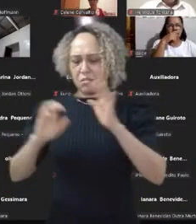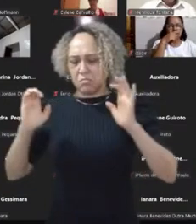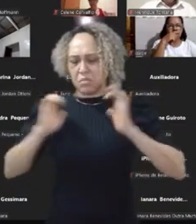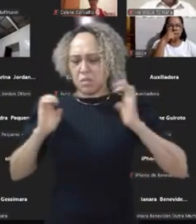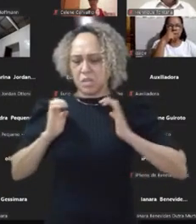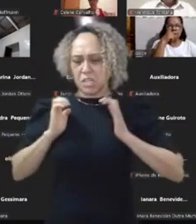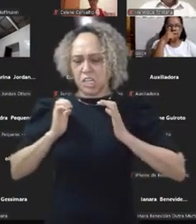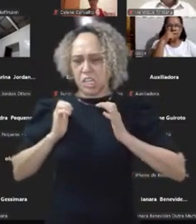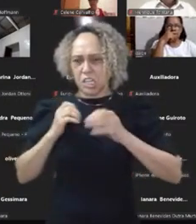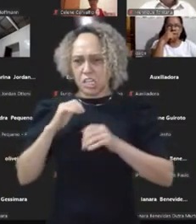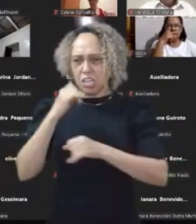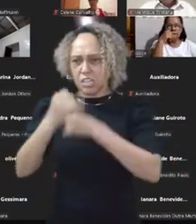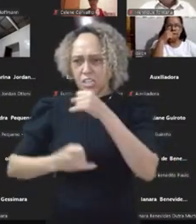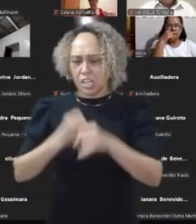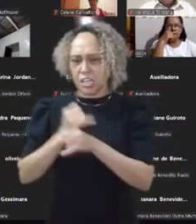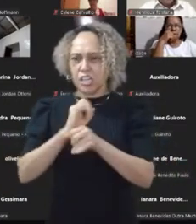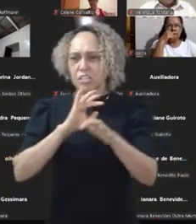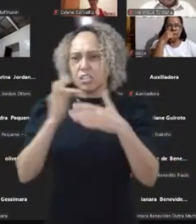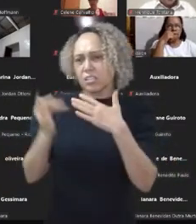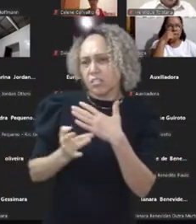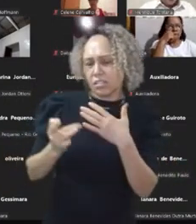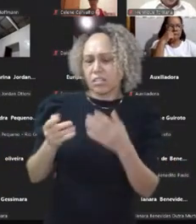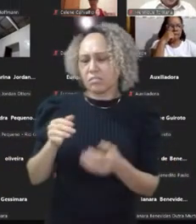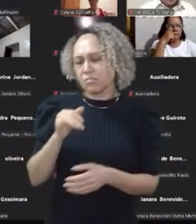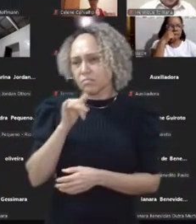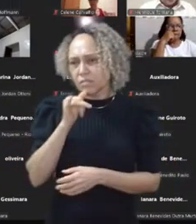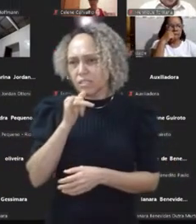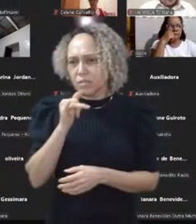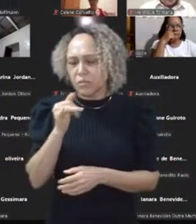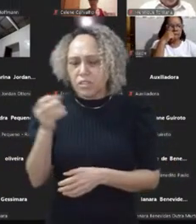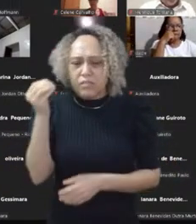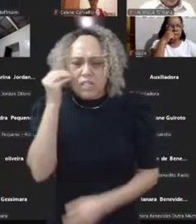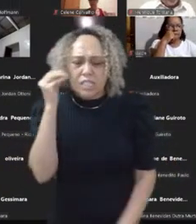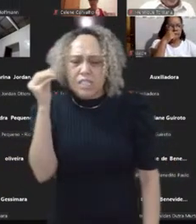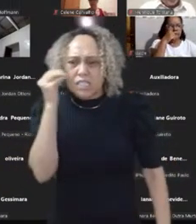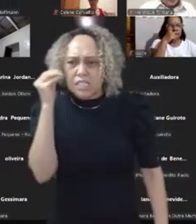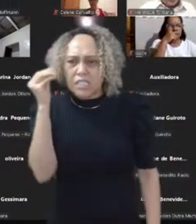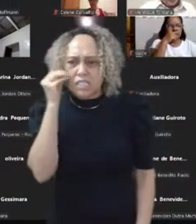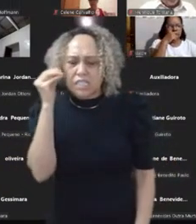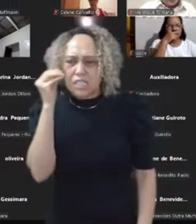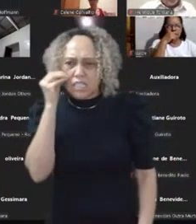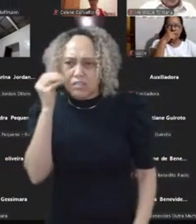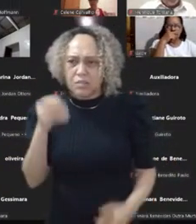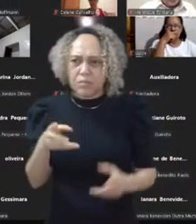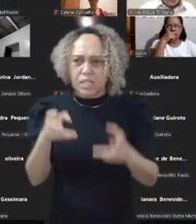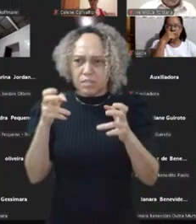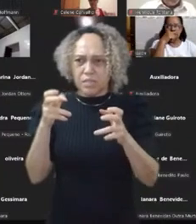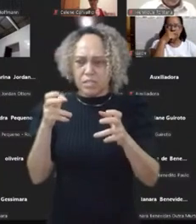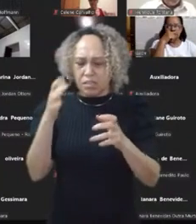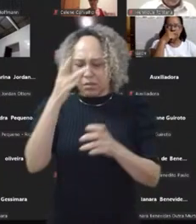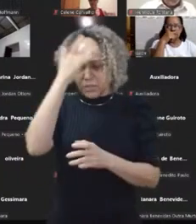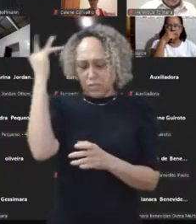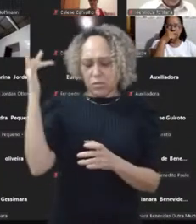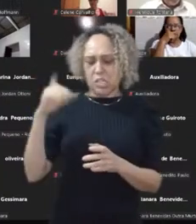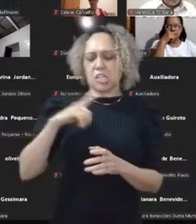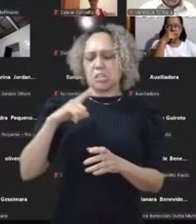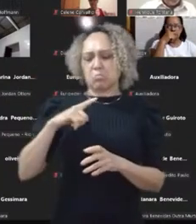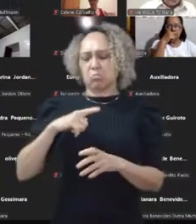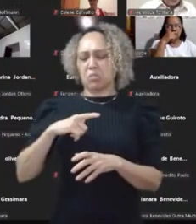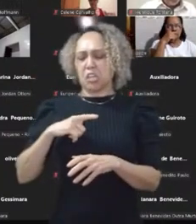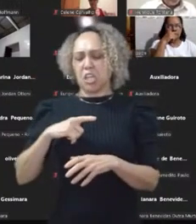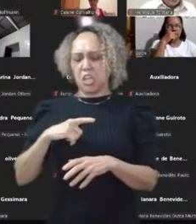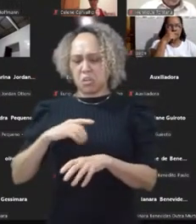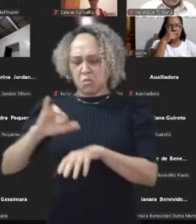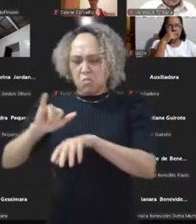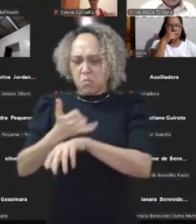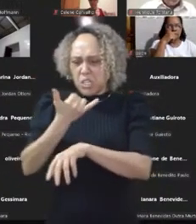né formas de se colocar que você vai testando e vai percebendo e é de de fato mas quem disser tem uma Fórmula Mágica uma bala de prata para